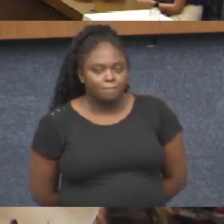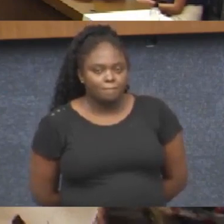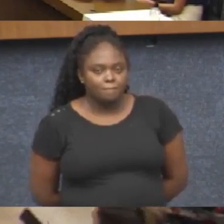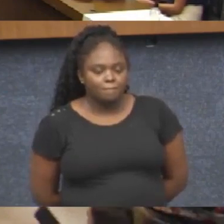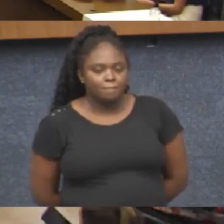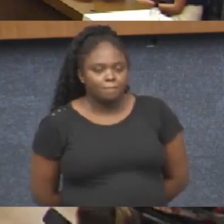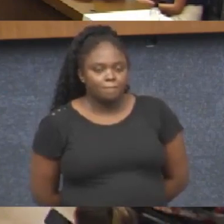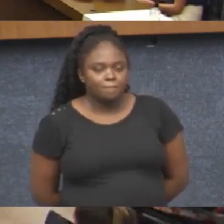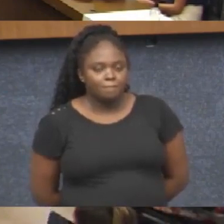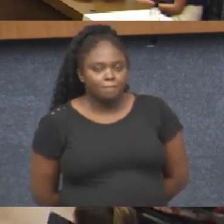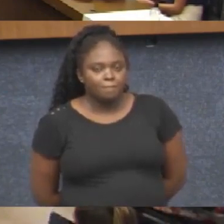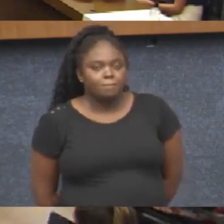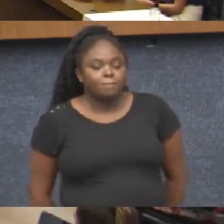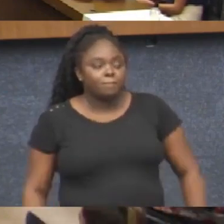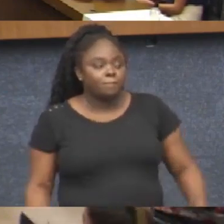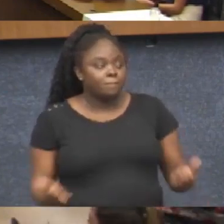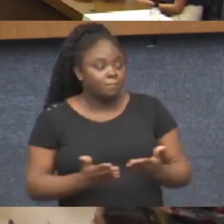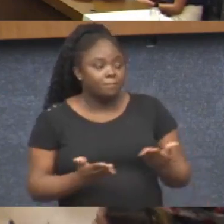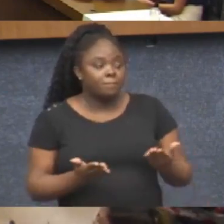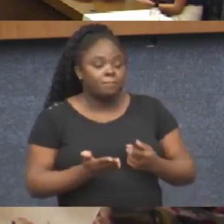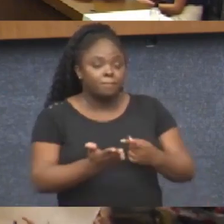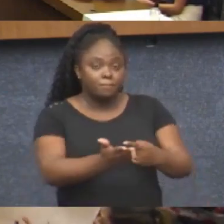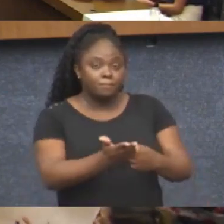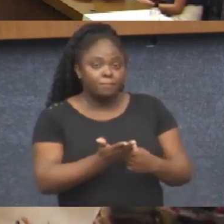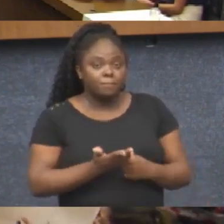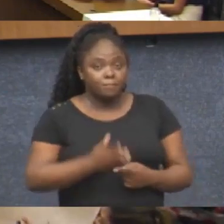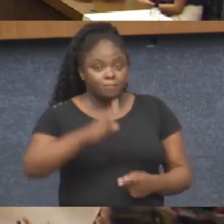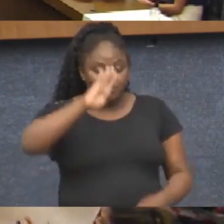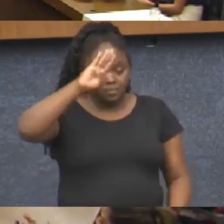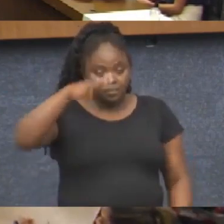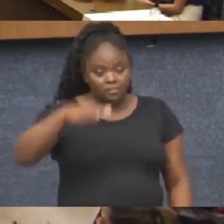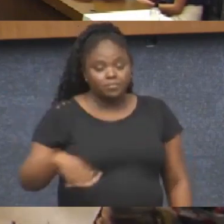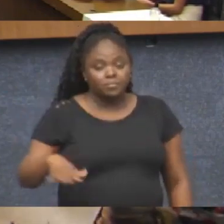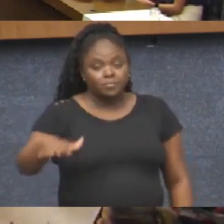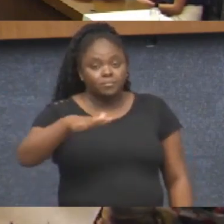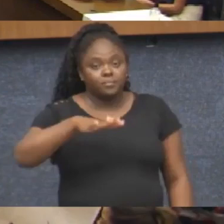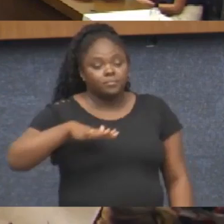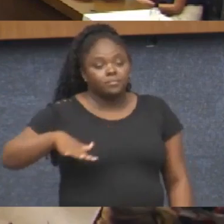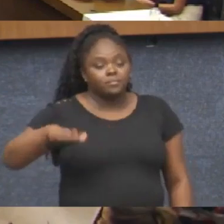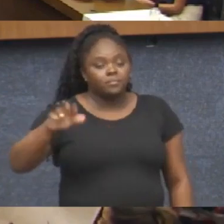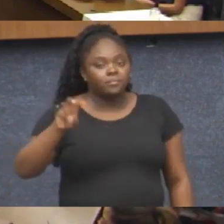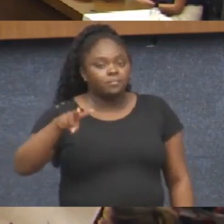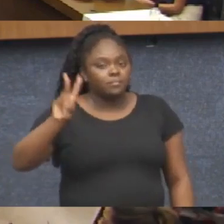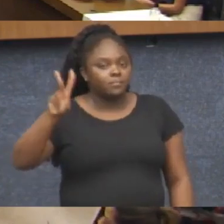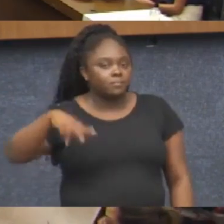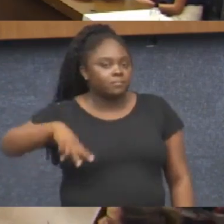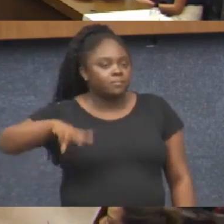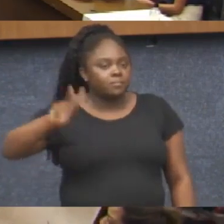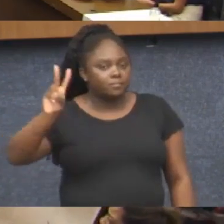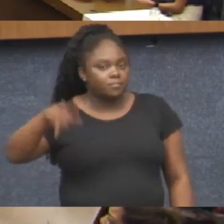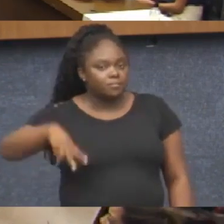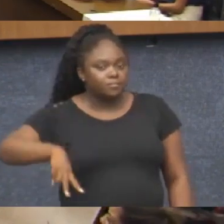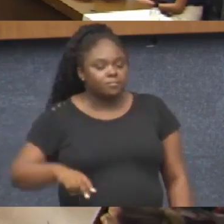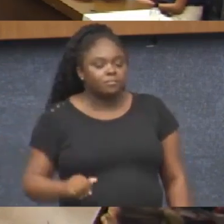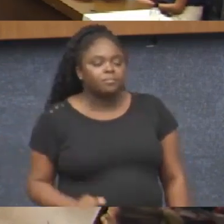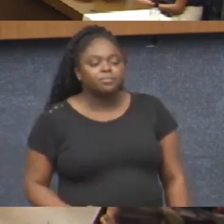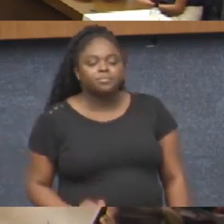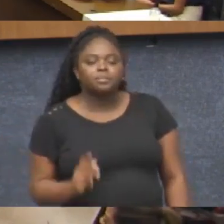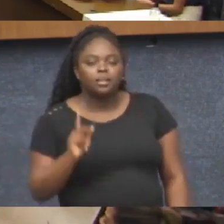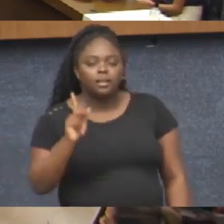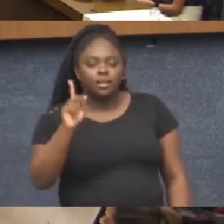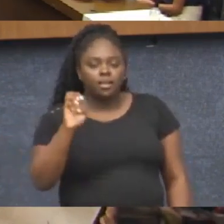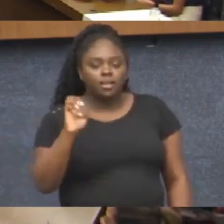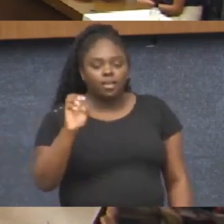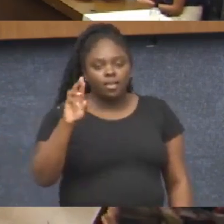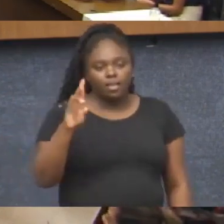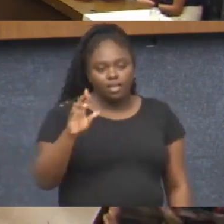E, finalizando, convidamos agora homenageados da Regional Venda Nova. Eric